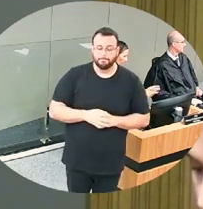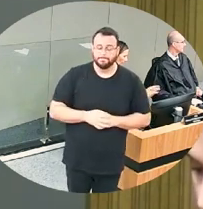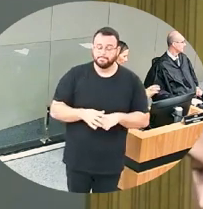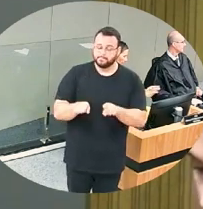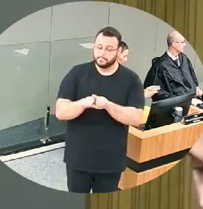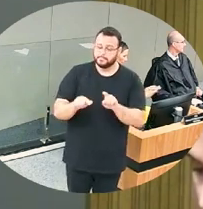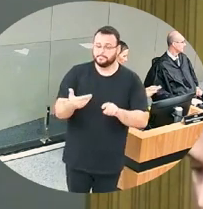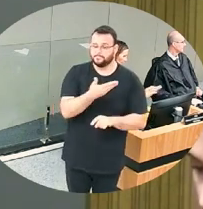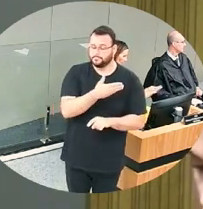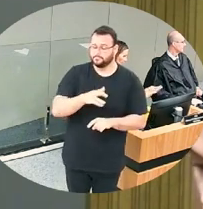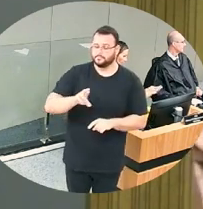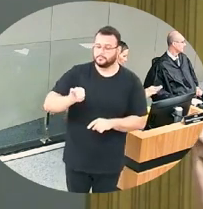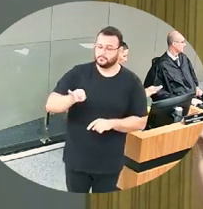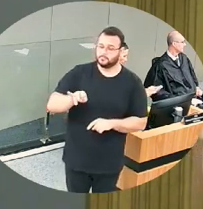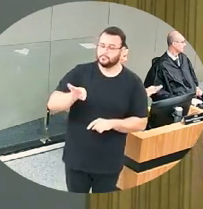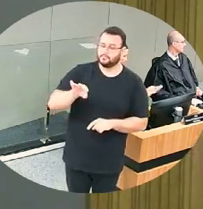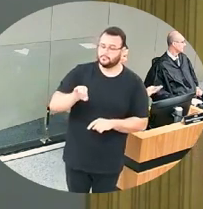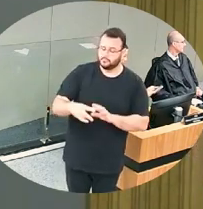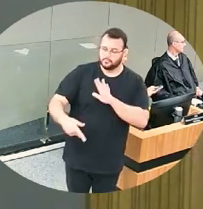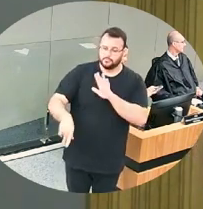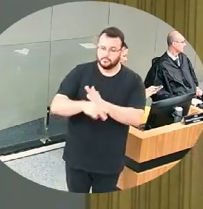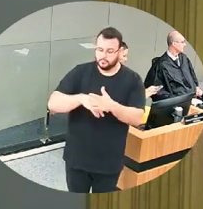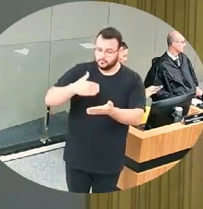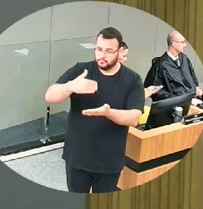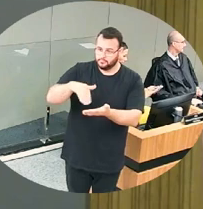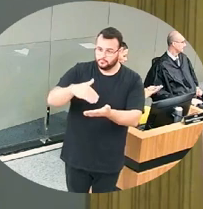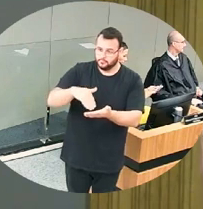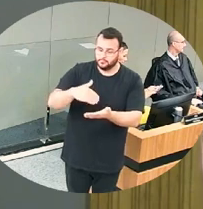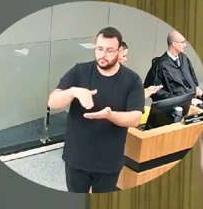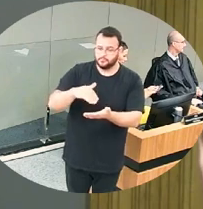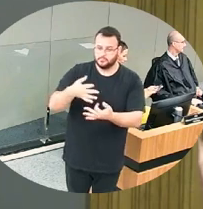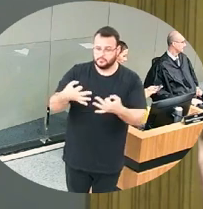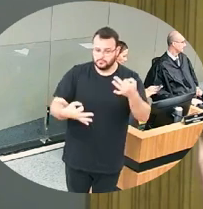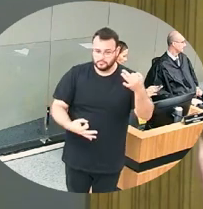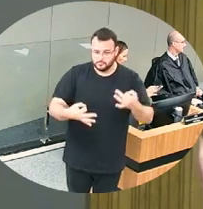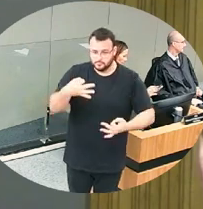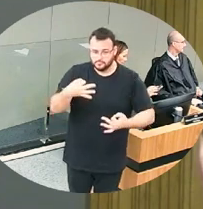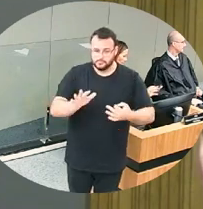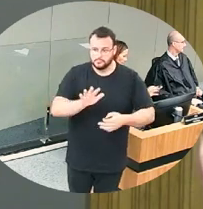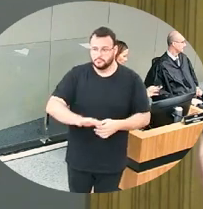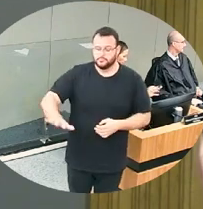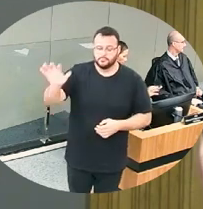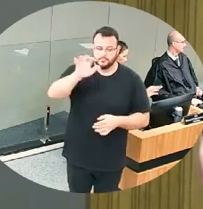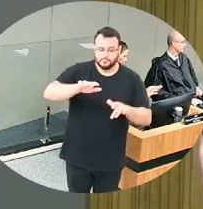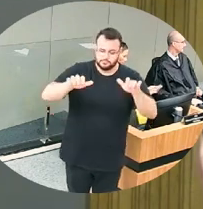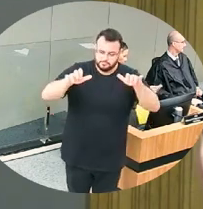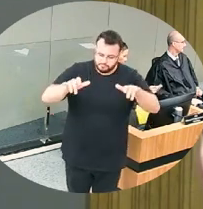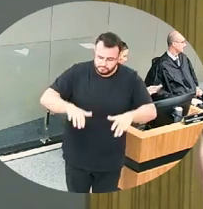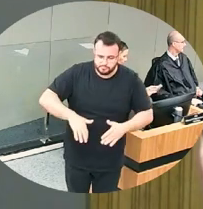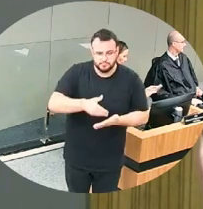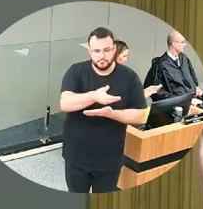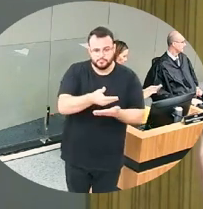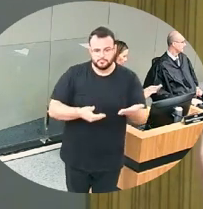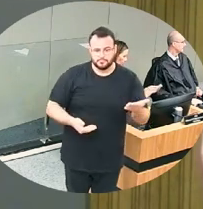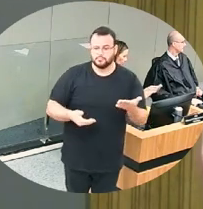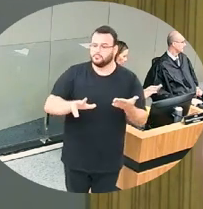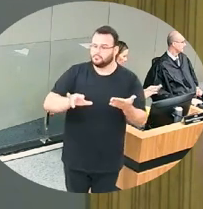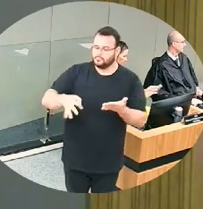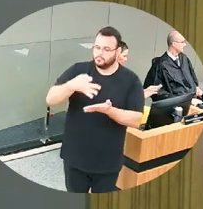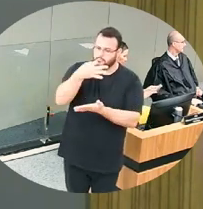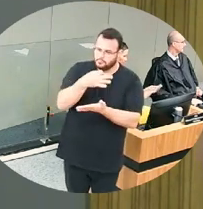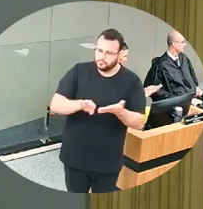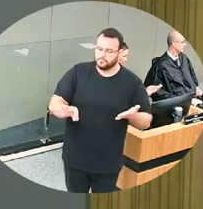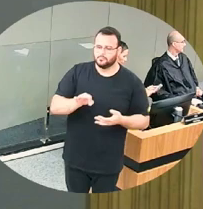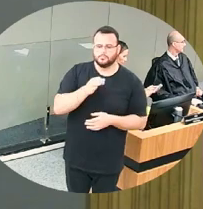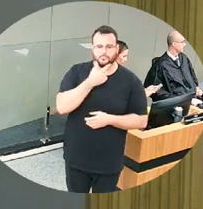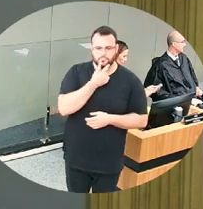para constar Eu Roberto Carlos de Almeida secretário geral judiciário subscrevi o presente termo que vai assinado